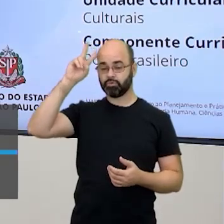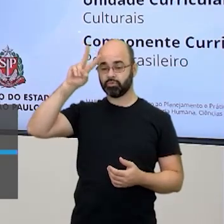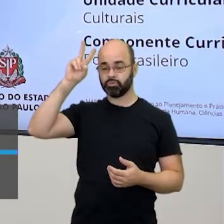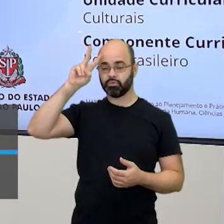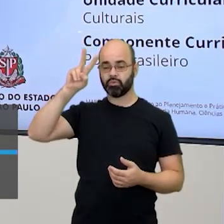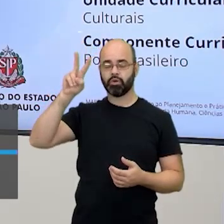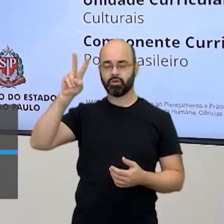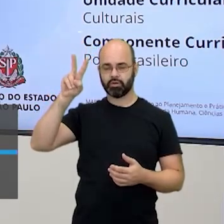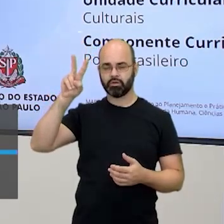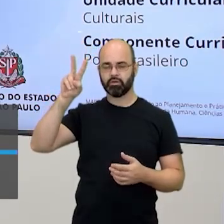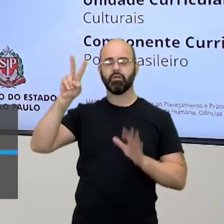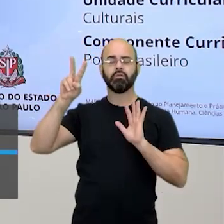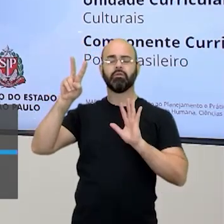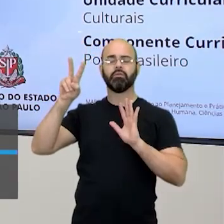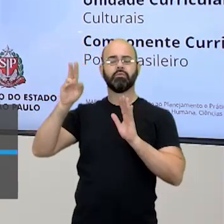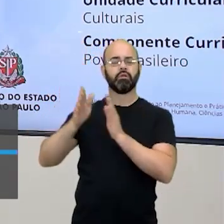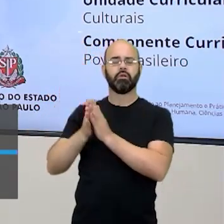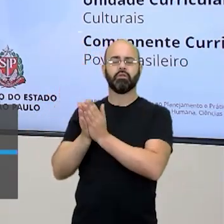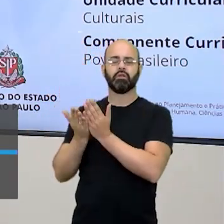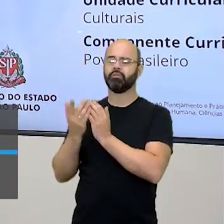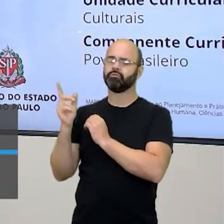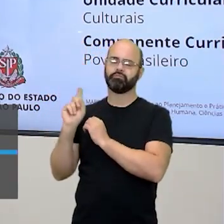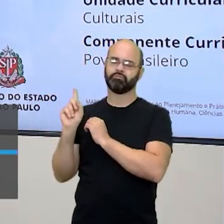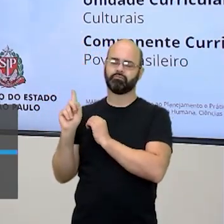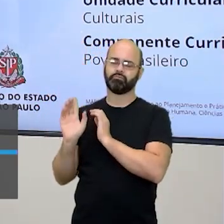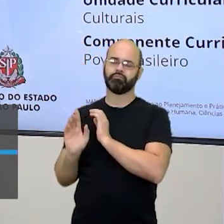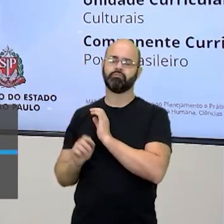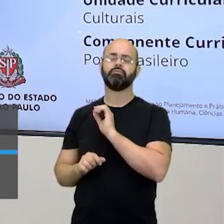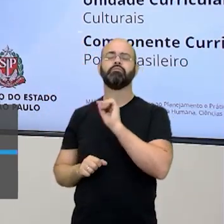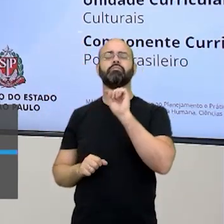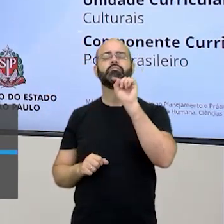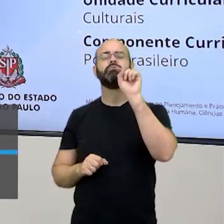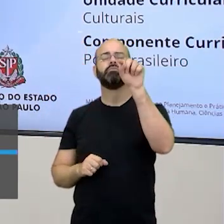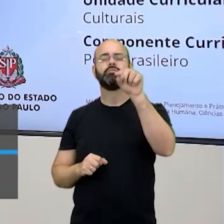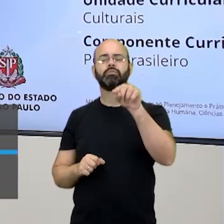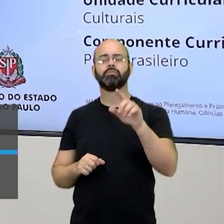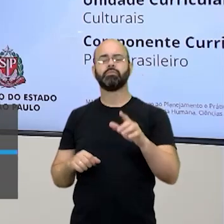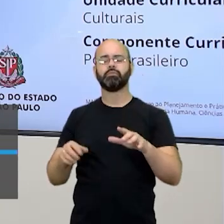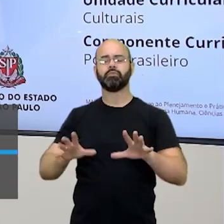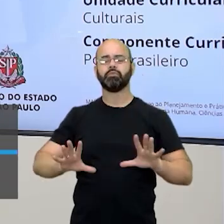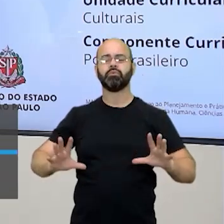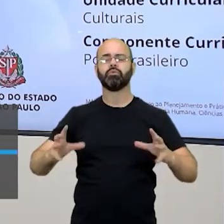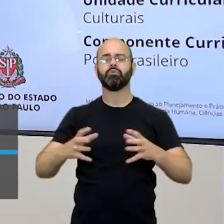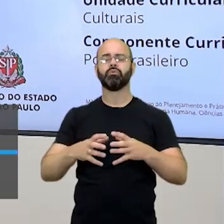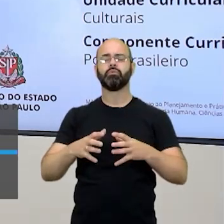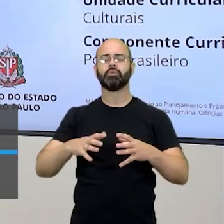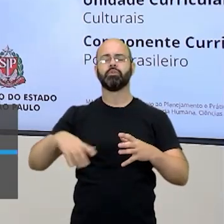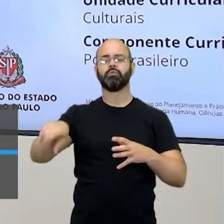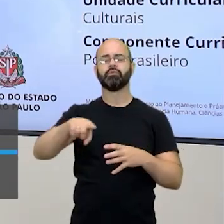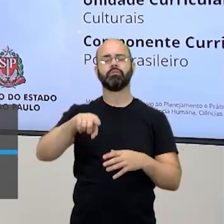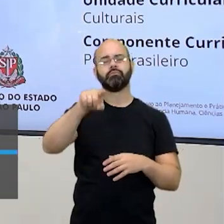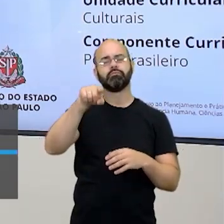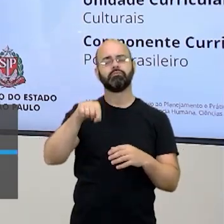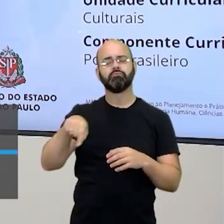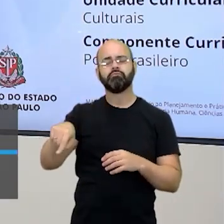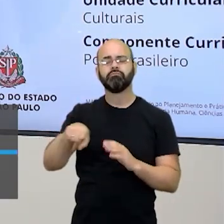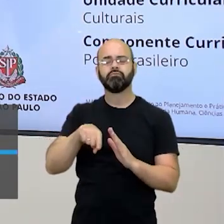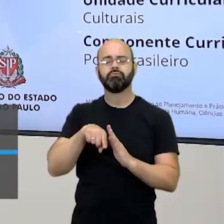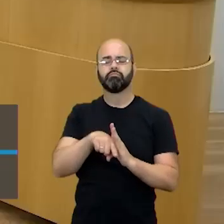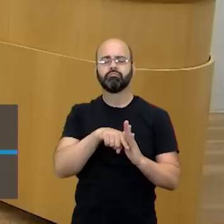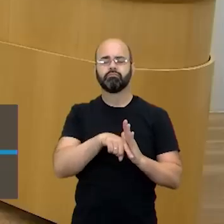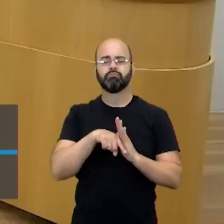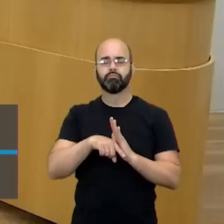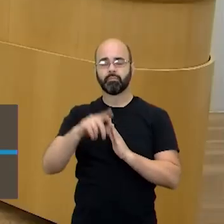pessoas comuns, das pessoas da sua comunidade. Como assim, professor? Elas têm história?